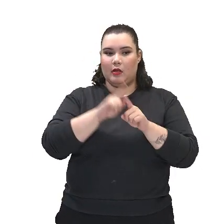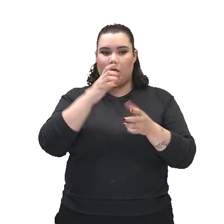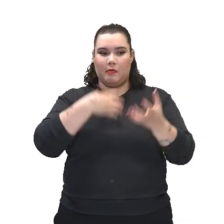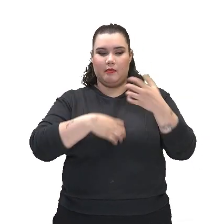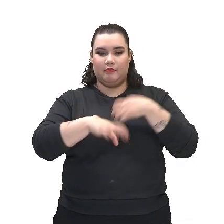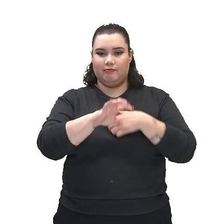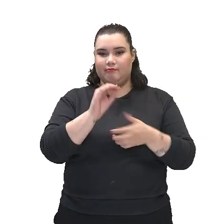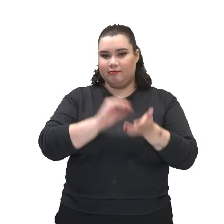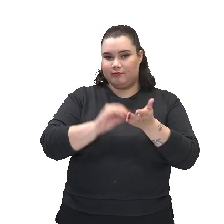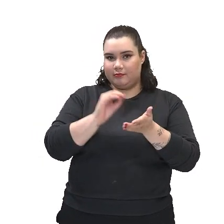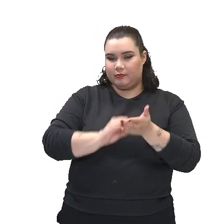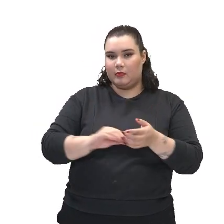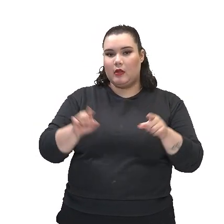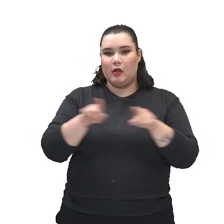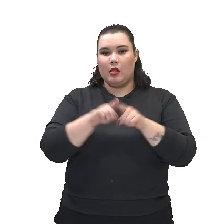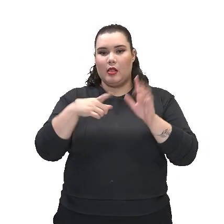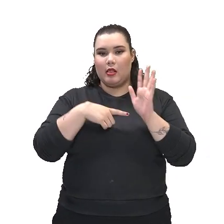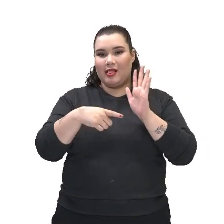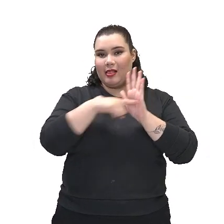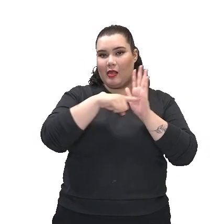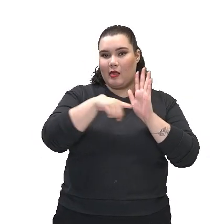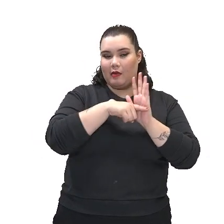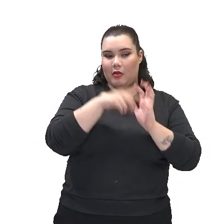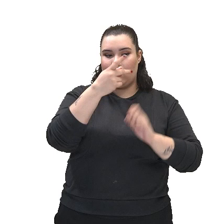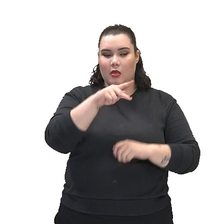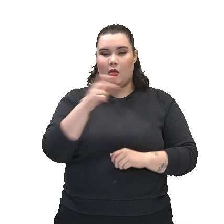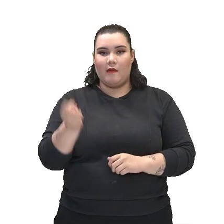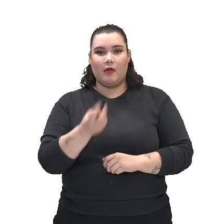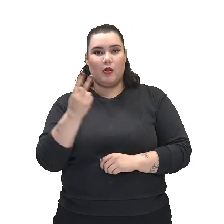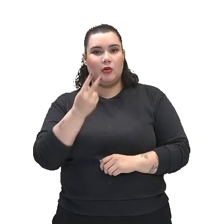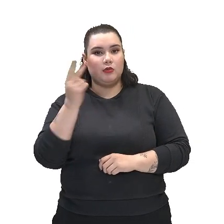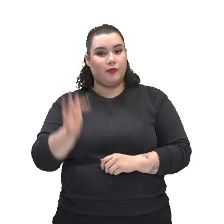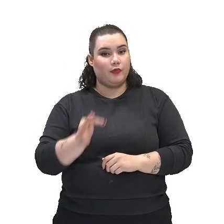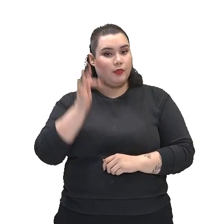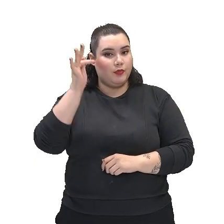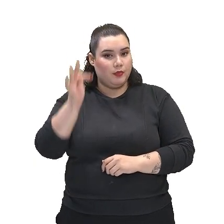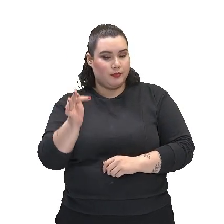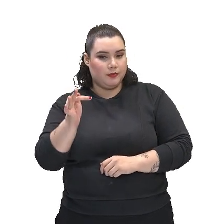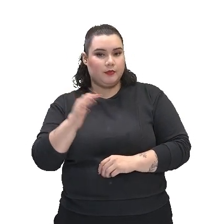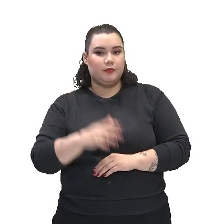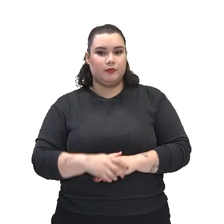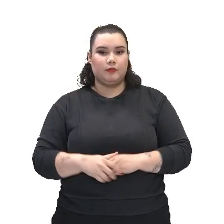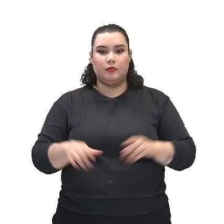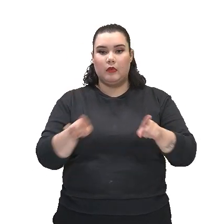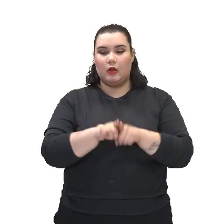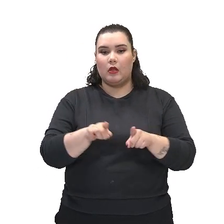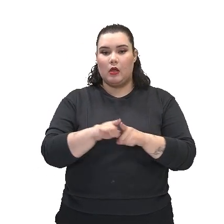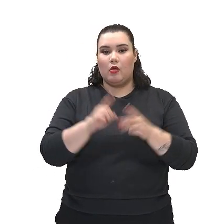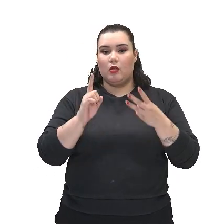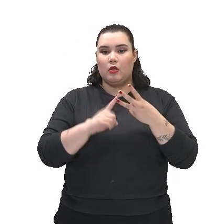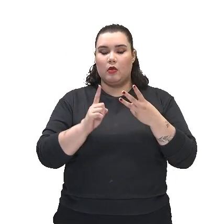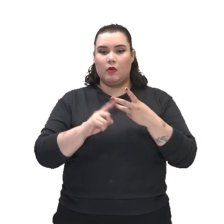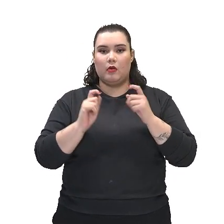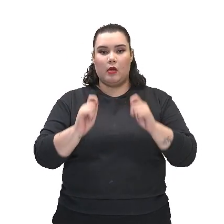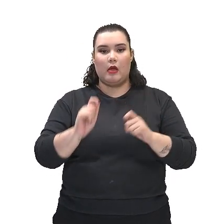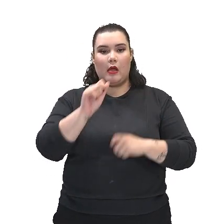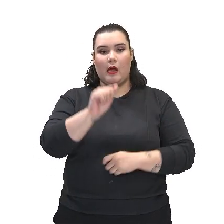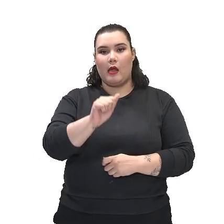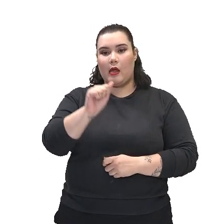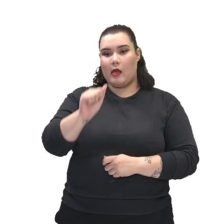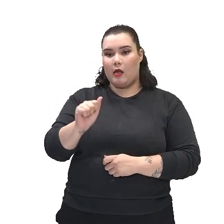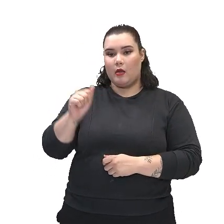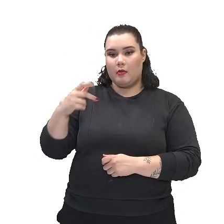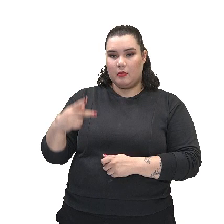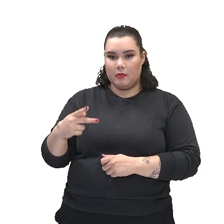empatia, impactam negativamente a formação dos valores E número 3, olha só, a